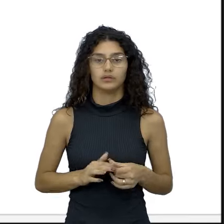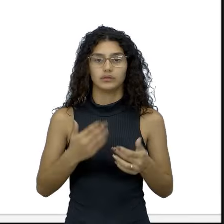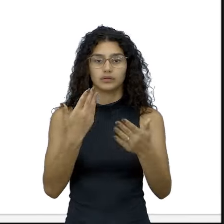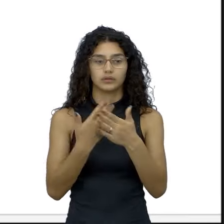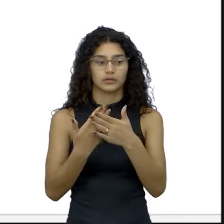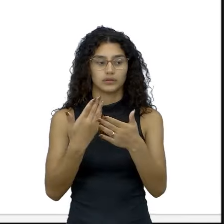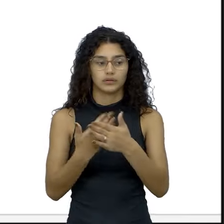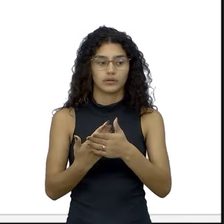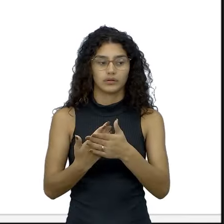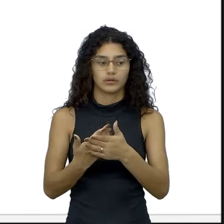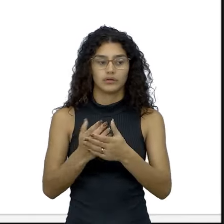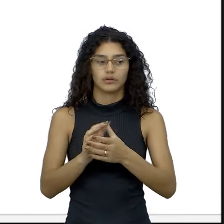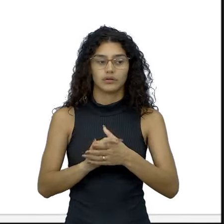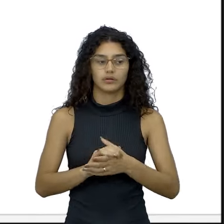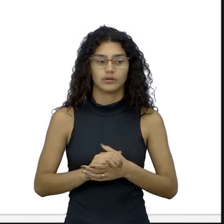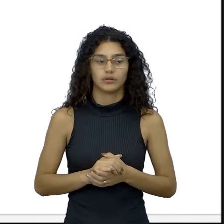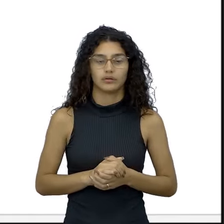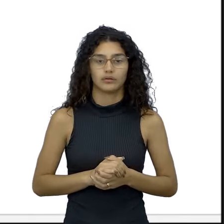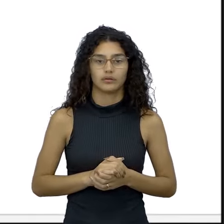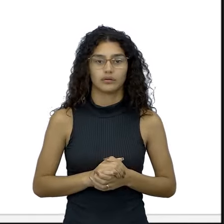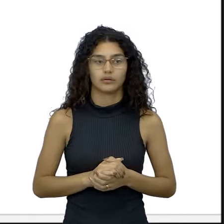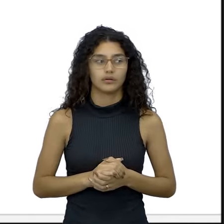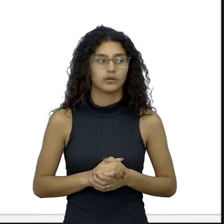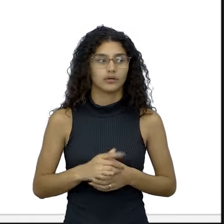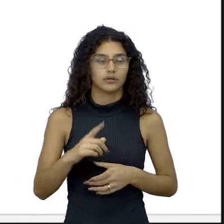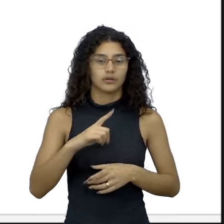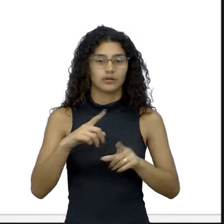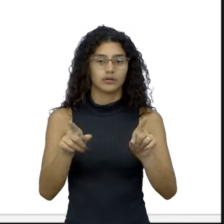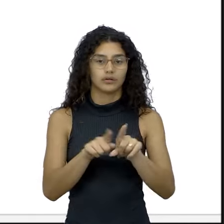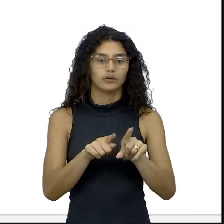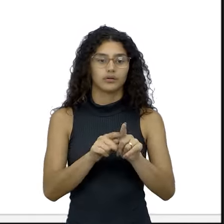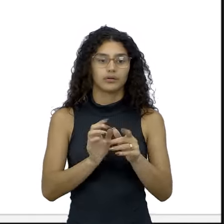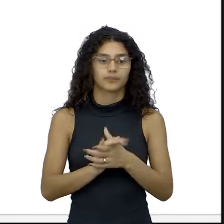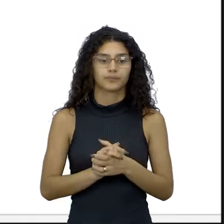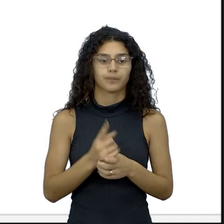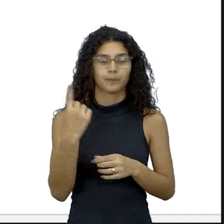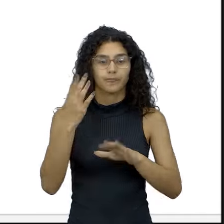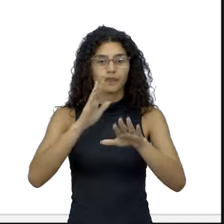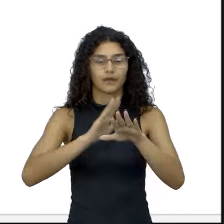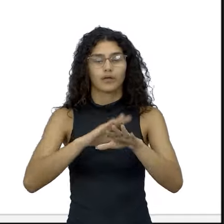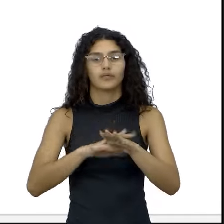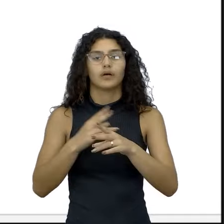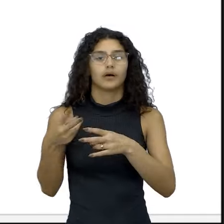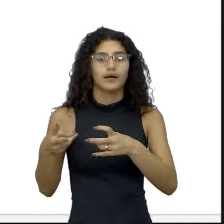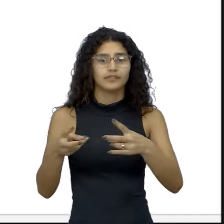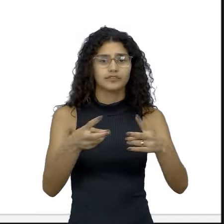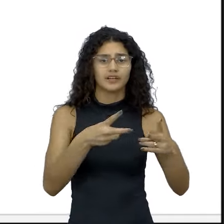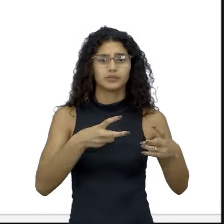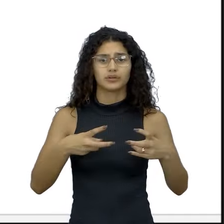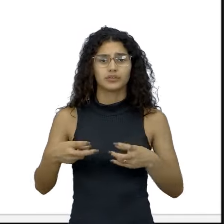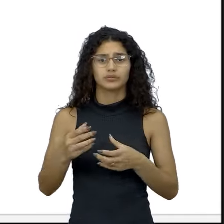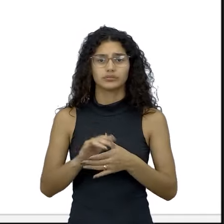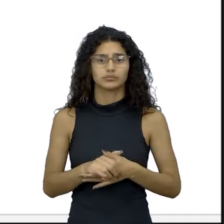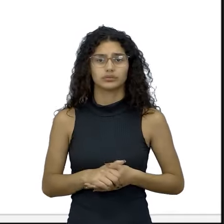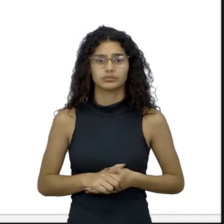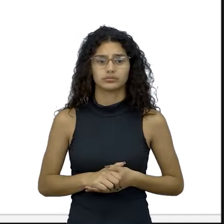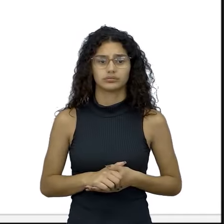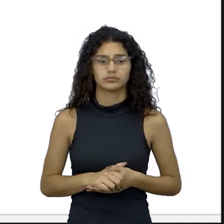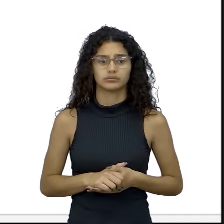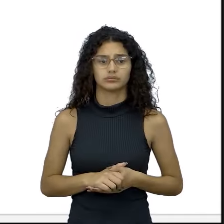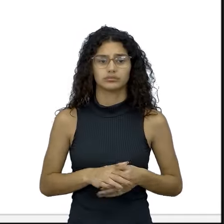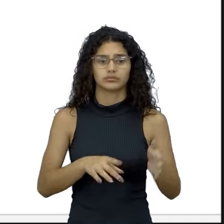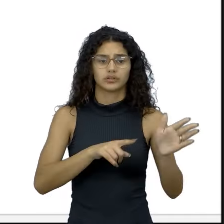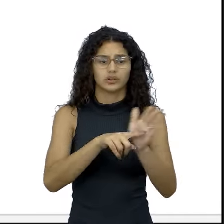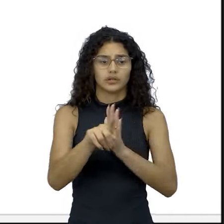aulas. Esse foi um dos motivos que nós escolhemos essa aula, que ela faz essa análise através de boas